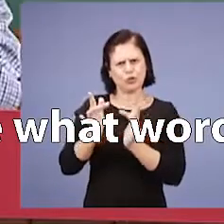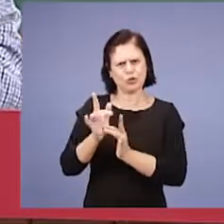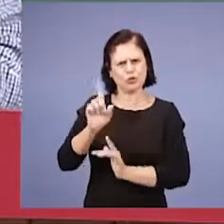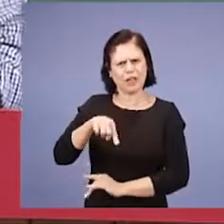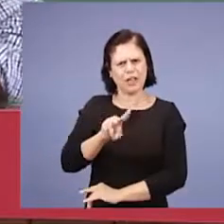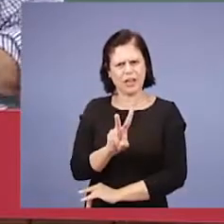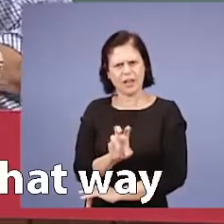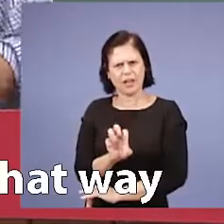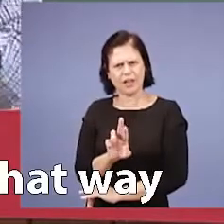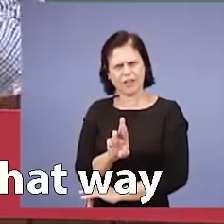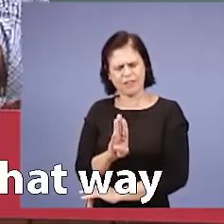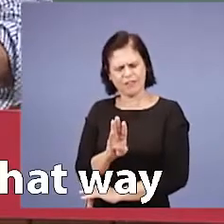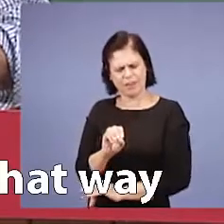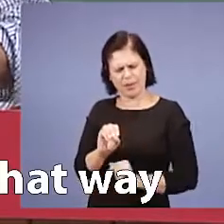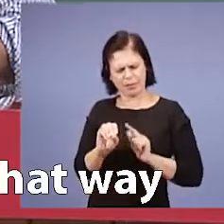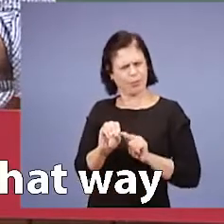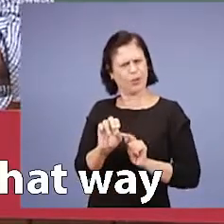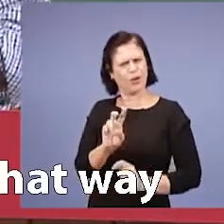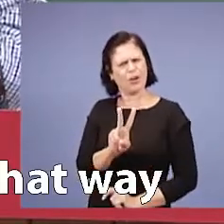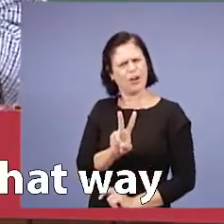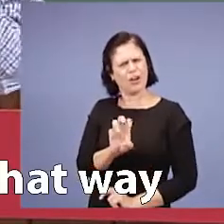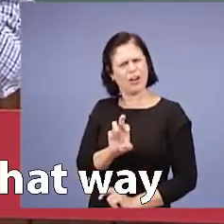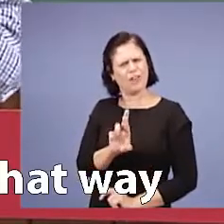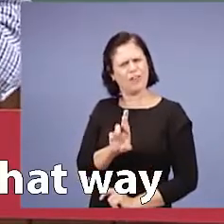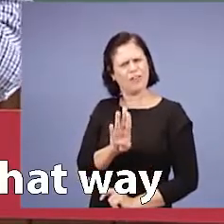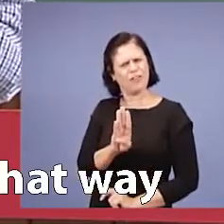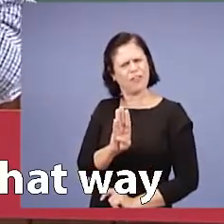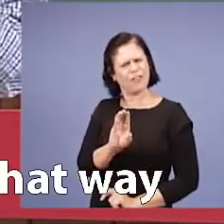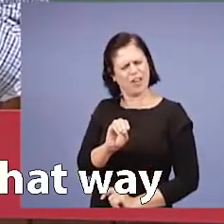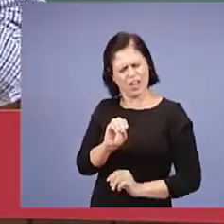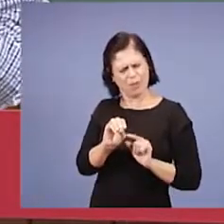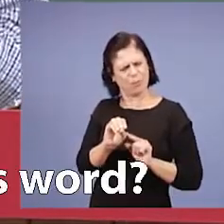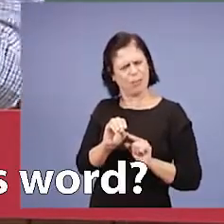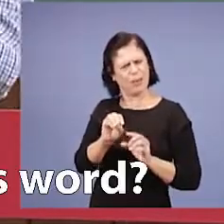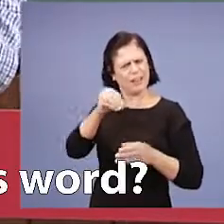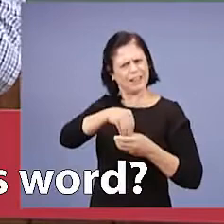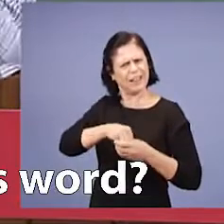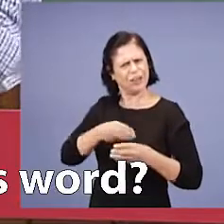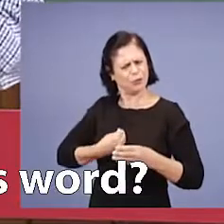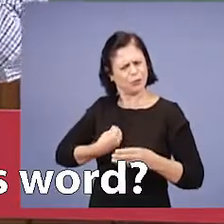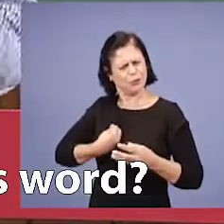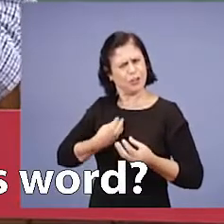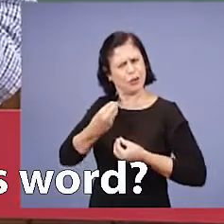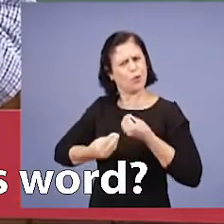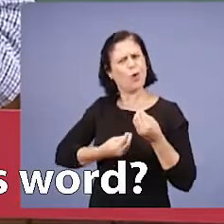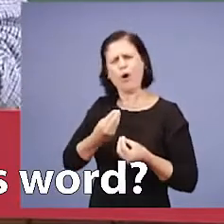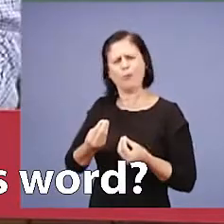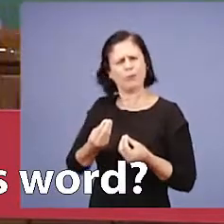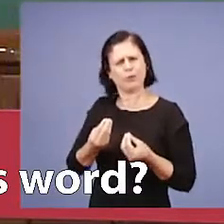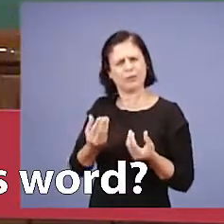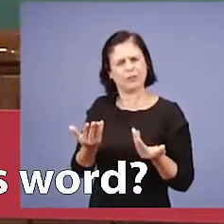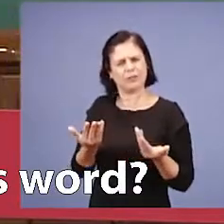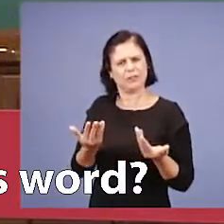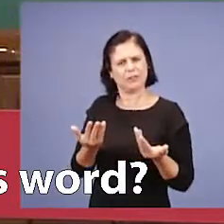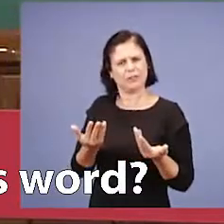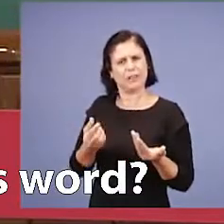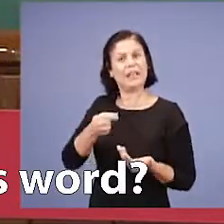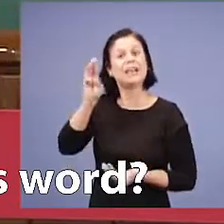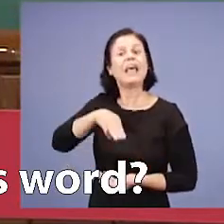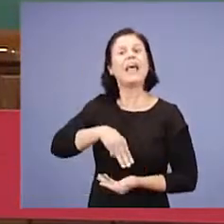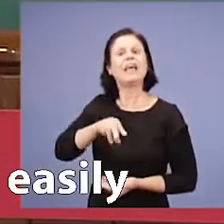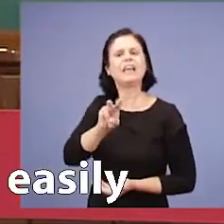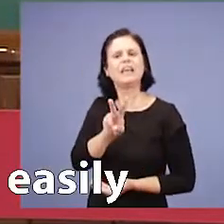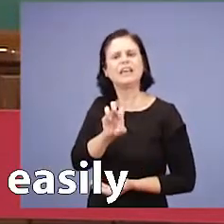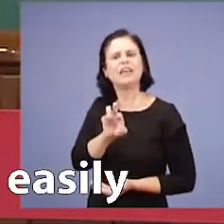esse como é que é ser burro tem vida de que forma a vida está no verbo e quem é esse